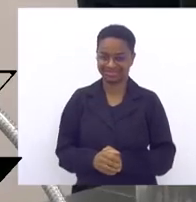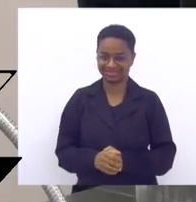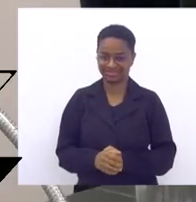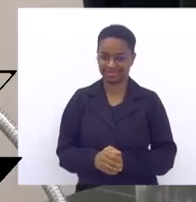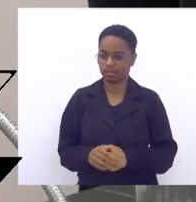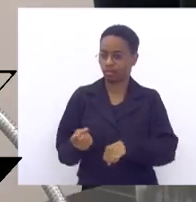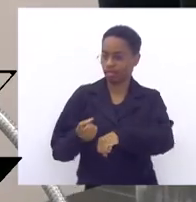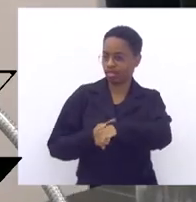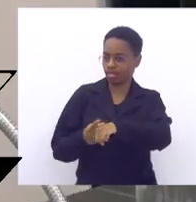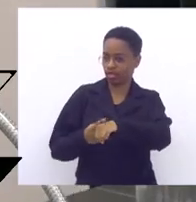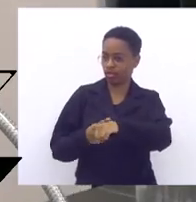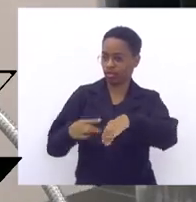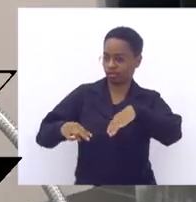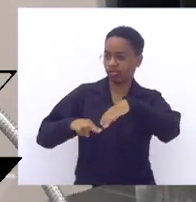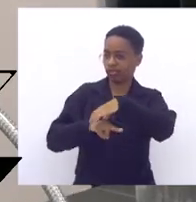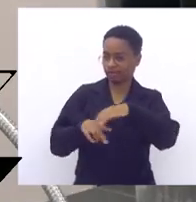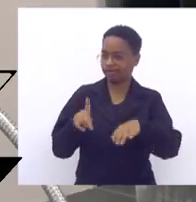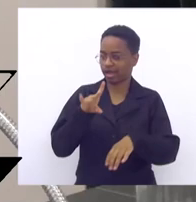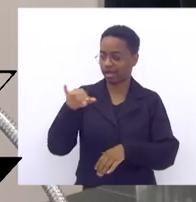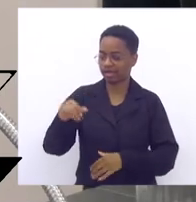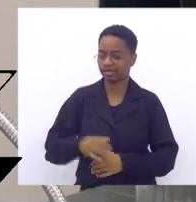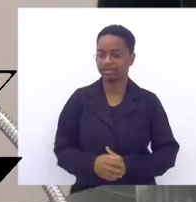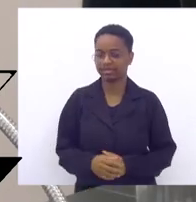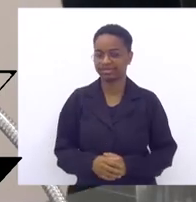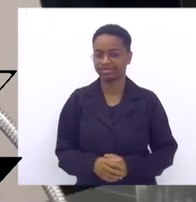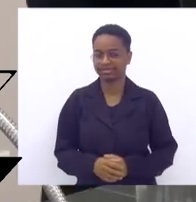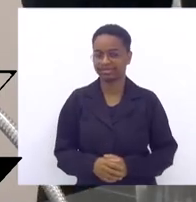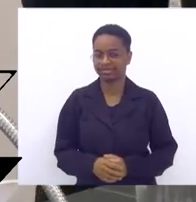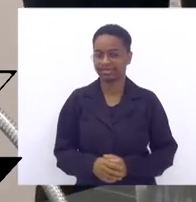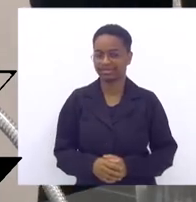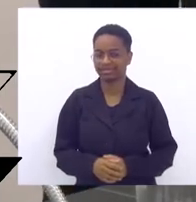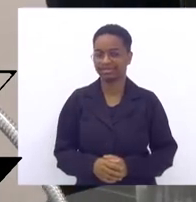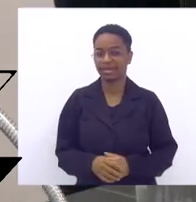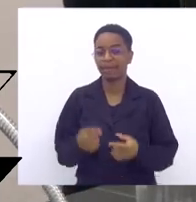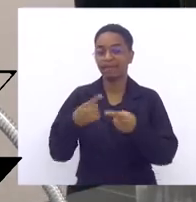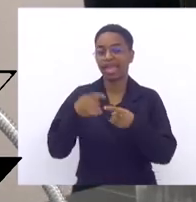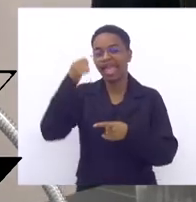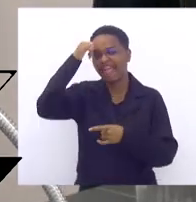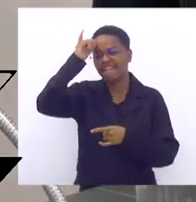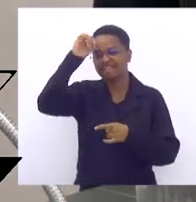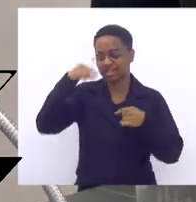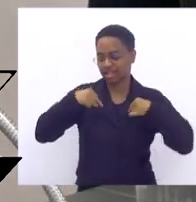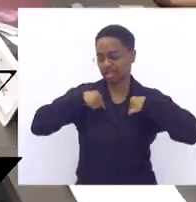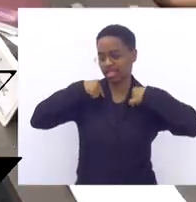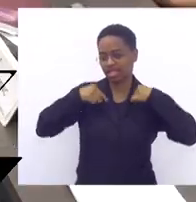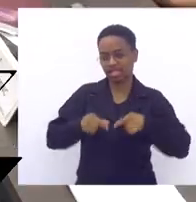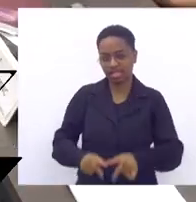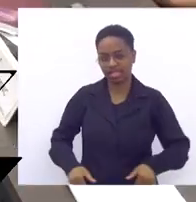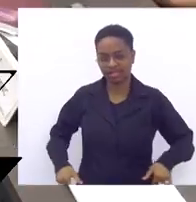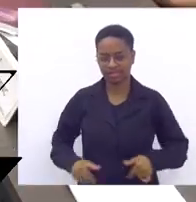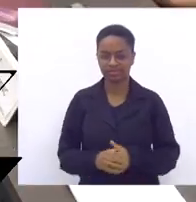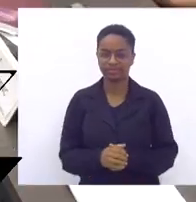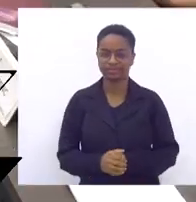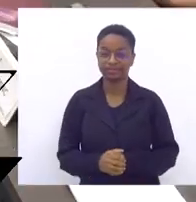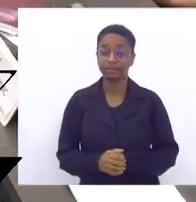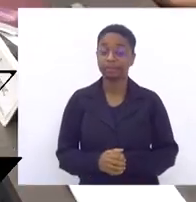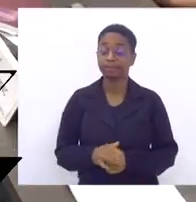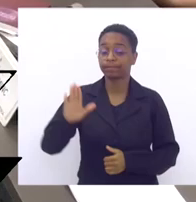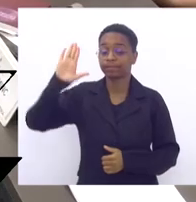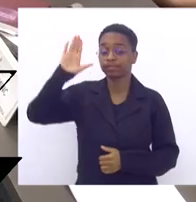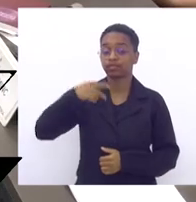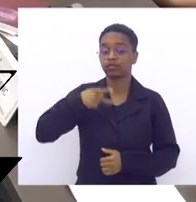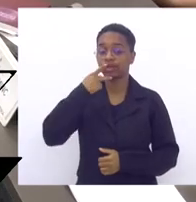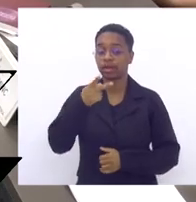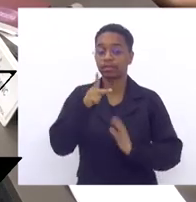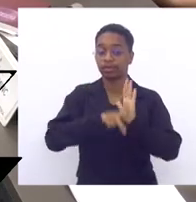Peladão na máquina de bronzeamento. Gente, pela ordem. Para não deixar marquinha. Pela ordem. Só com respeito ao projeto de